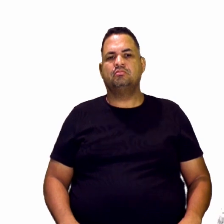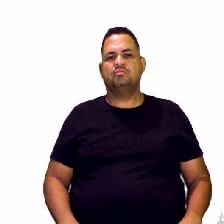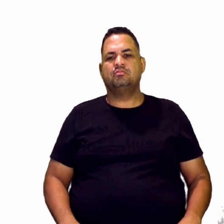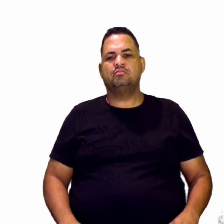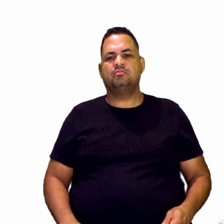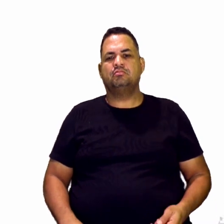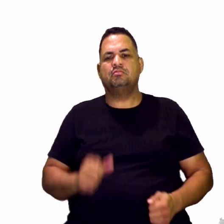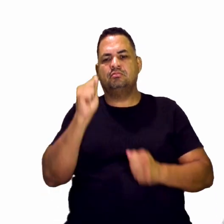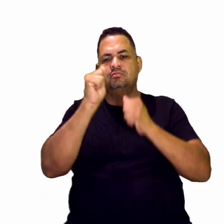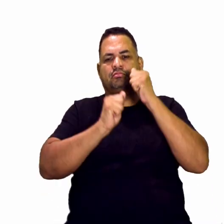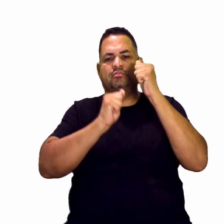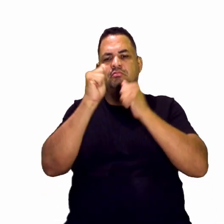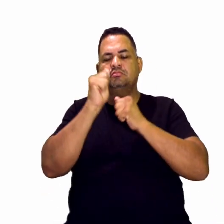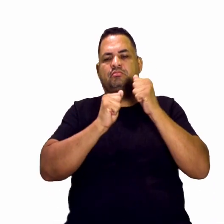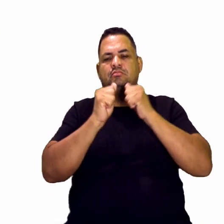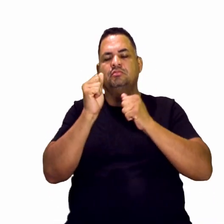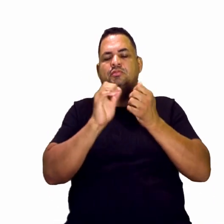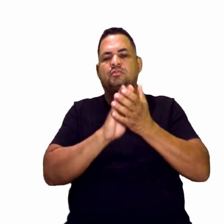a fabricação de papel.